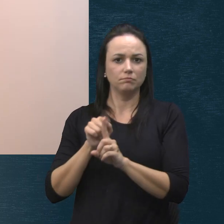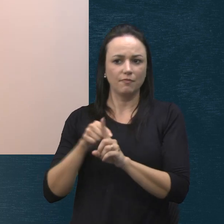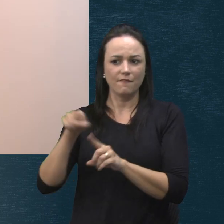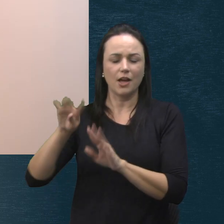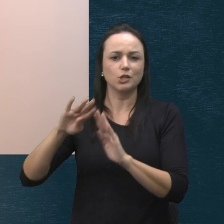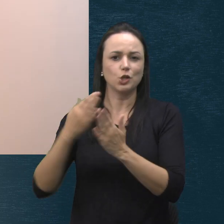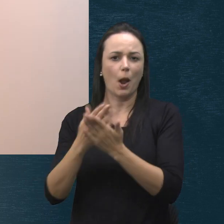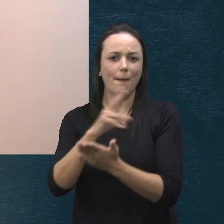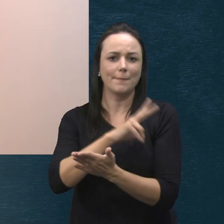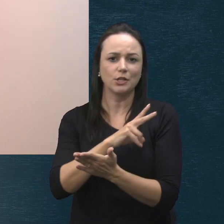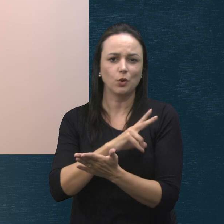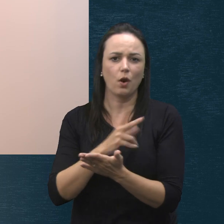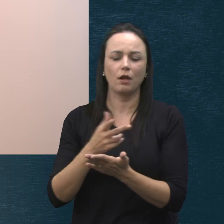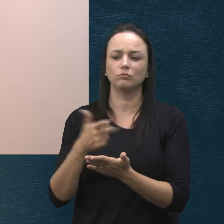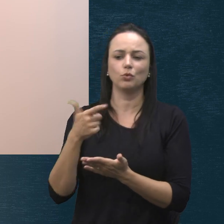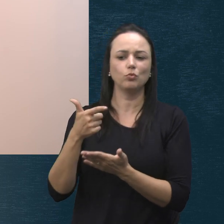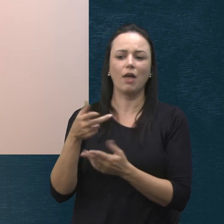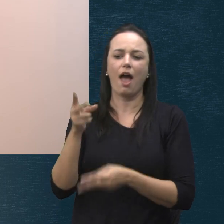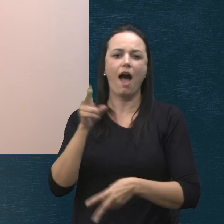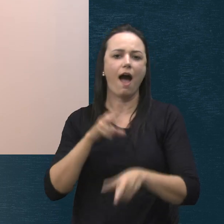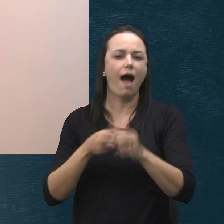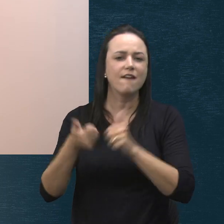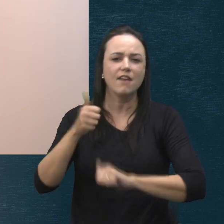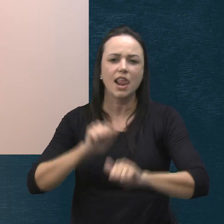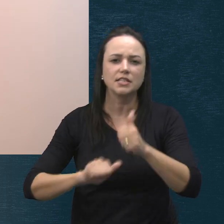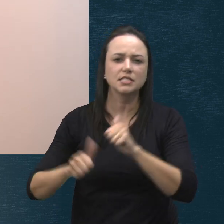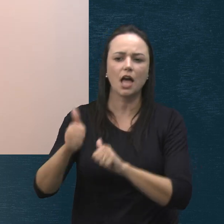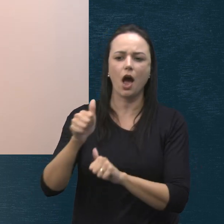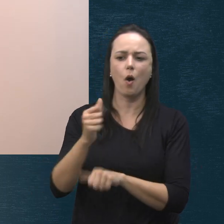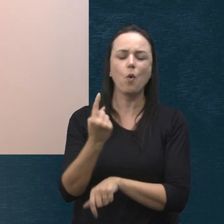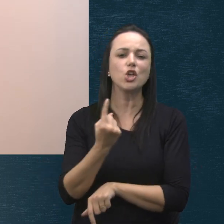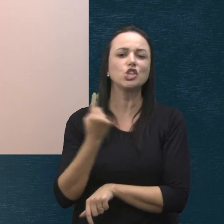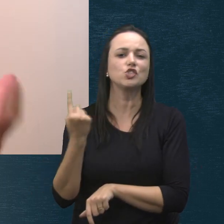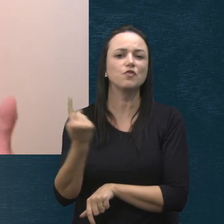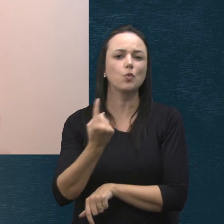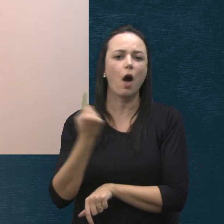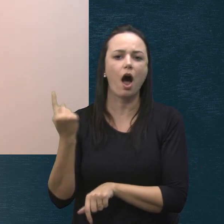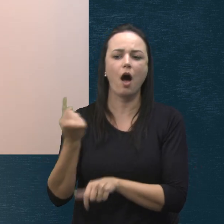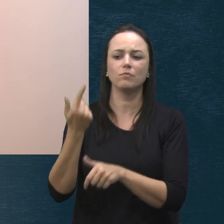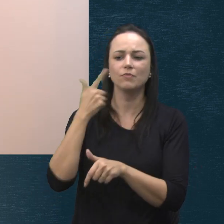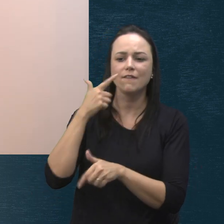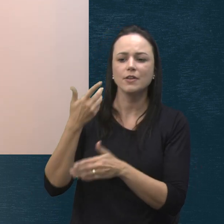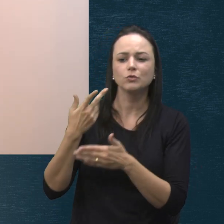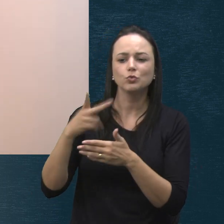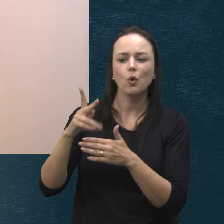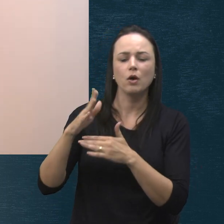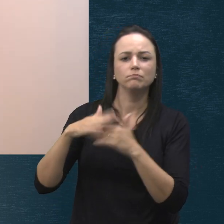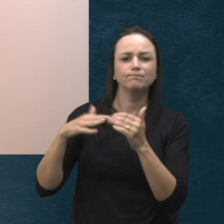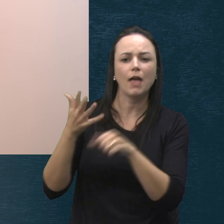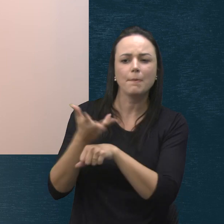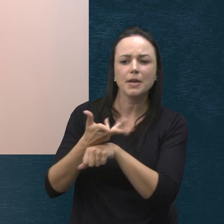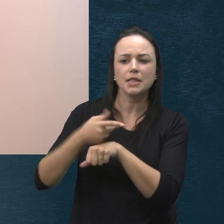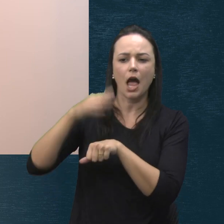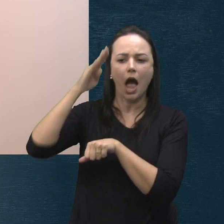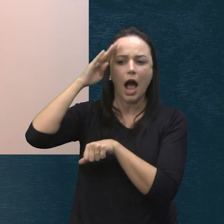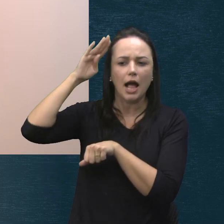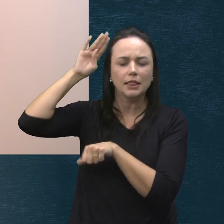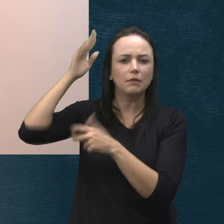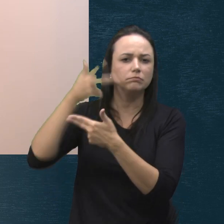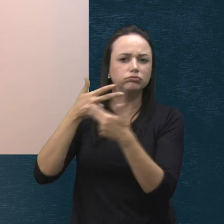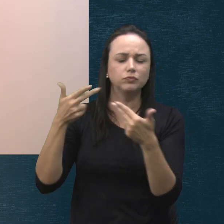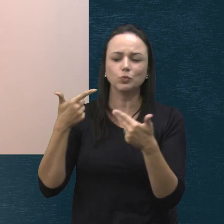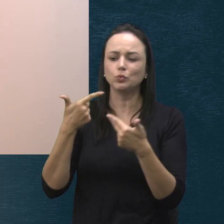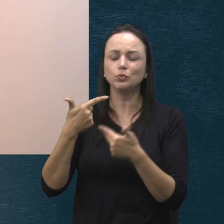aí ele não tem uma avaliação individualizada de qual é o seu repertório, as suas habilidades acadêmicas e pré-acadêmicas. Ele não tem um